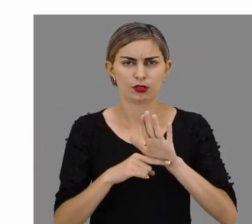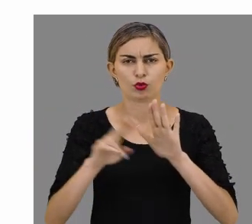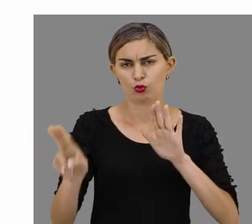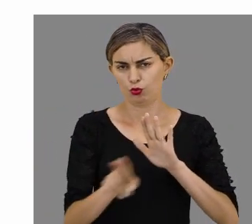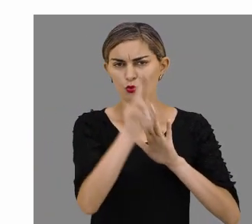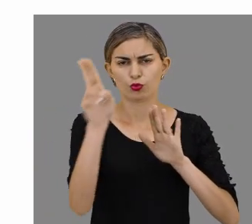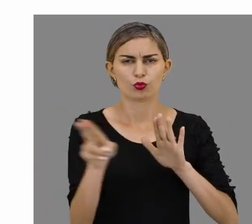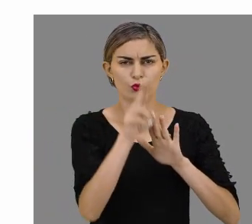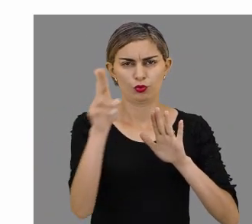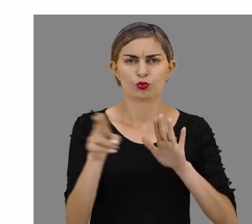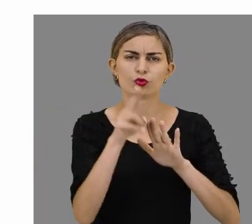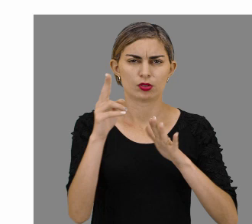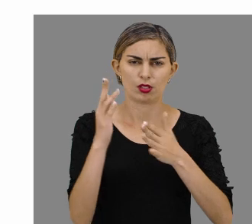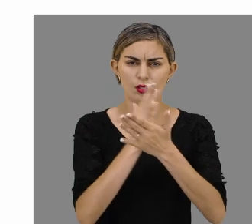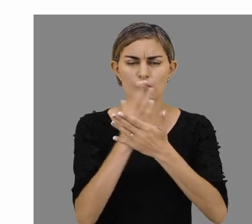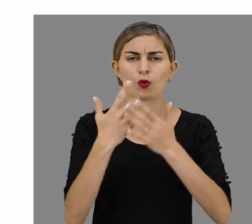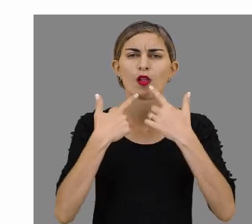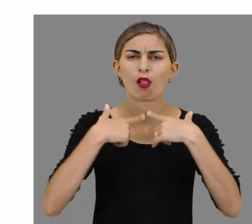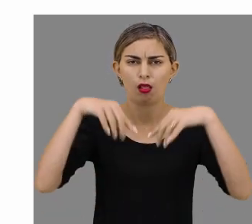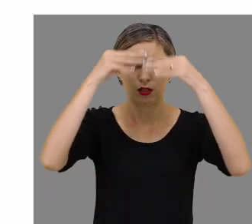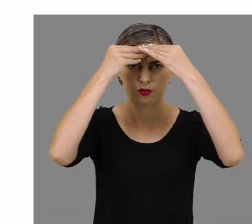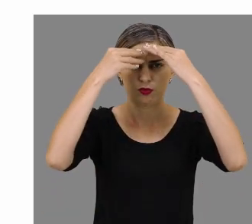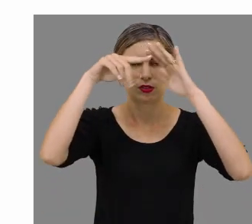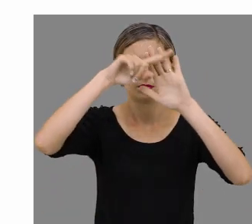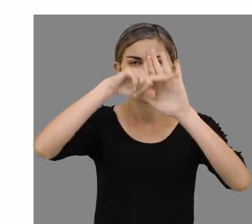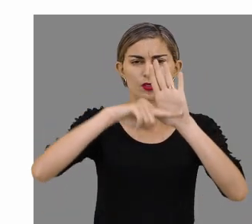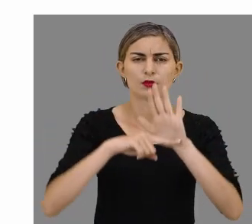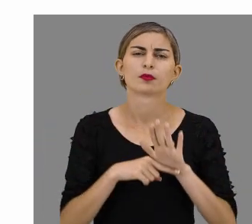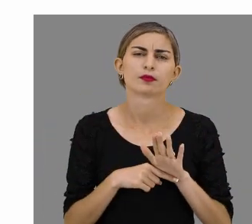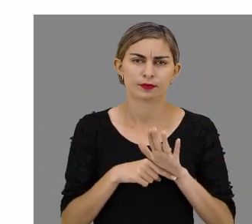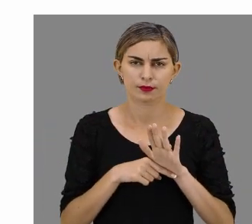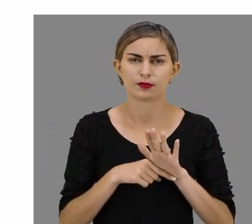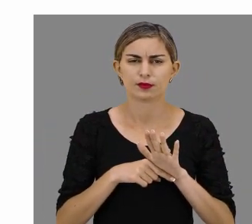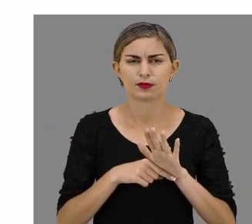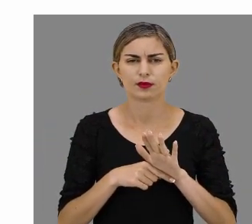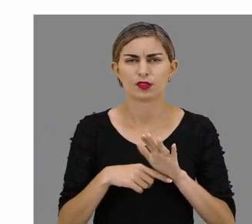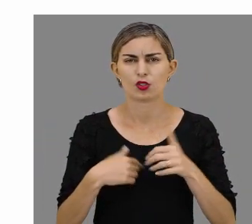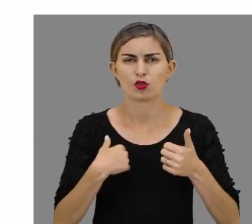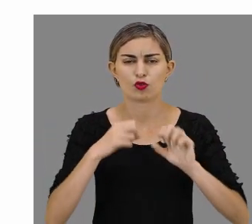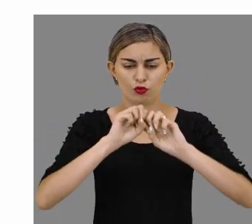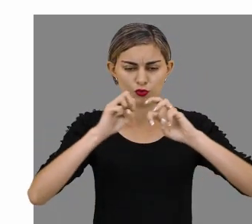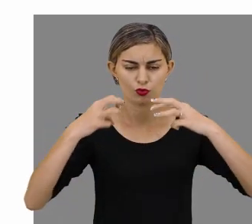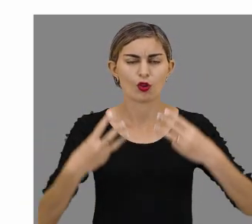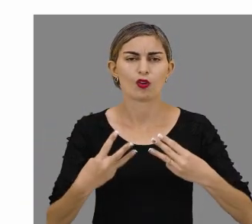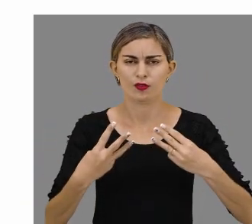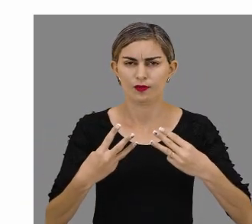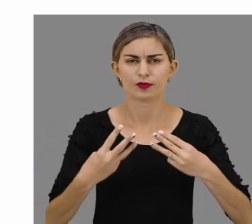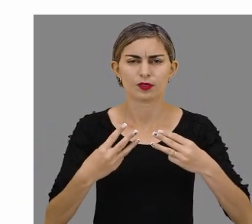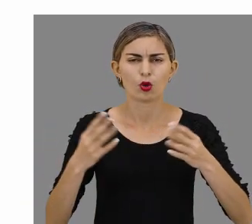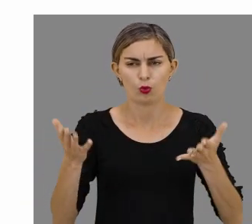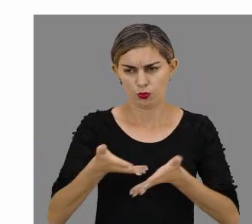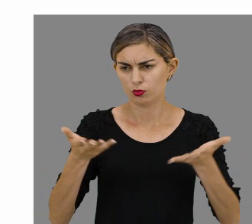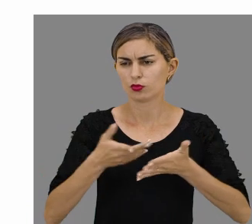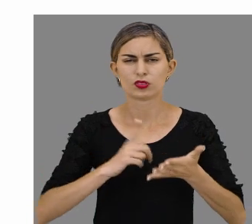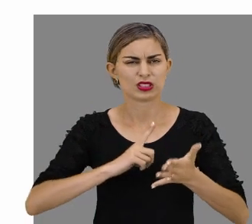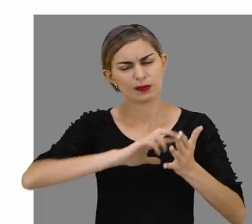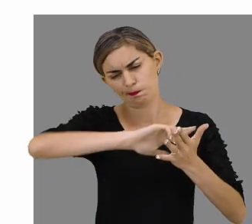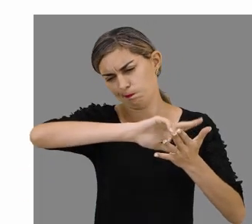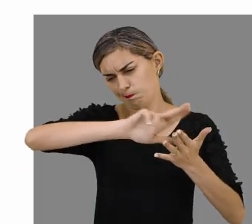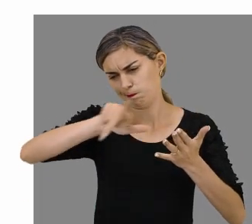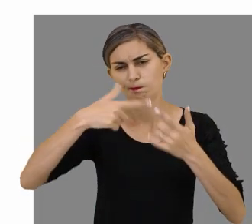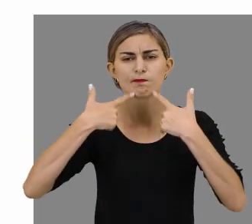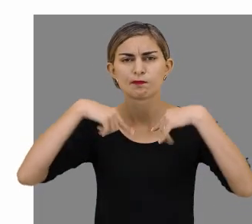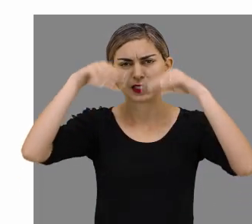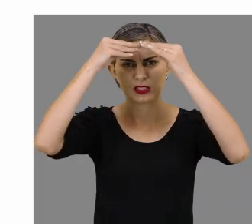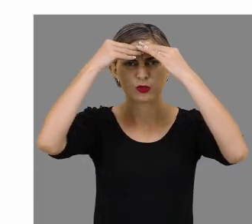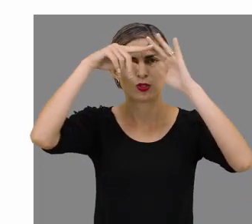irá utilizar de alguma linguagem de programação para concretizar o software. Atualmente existem